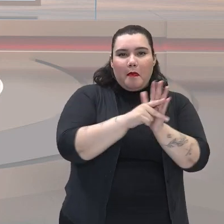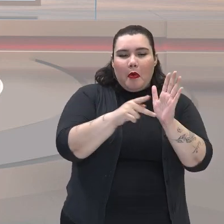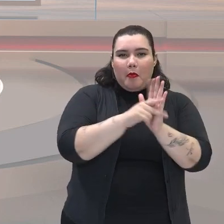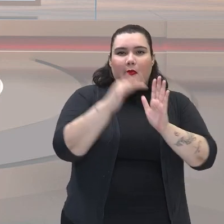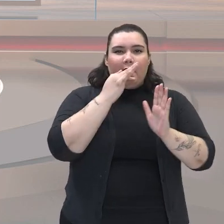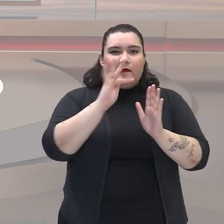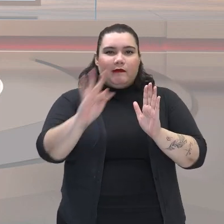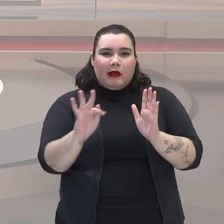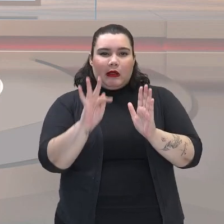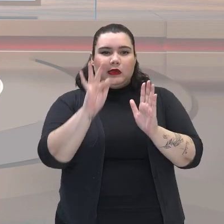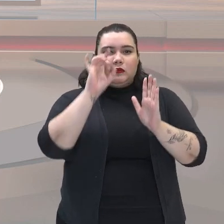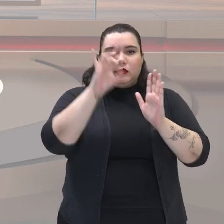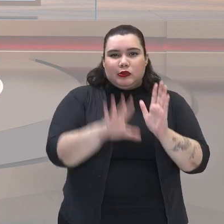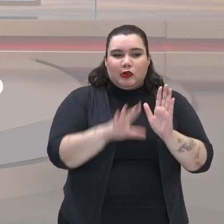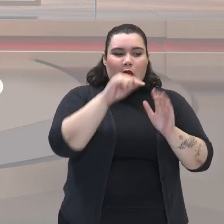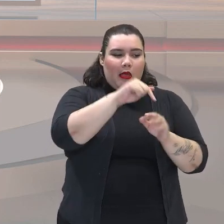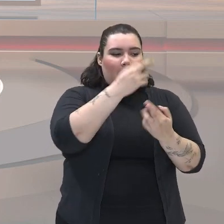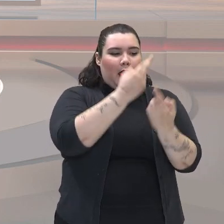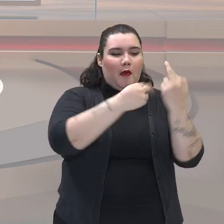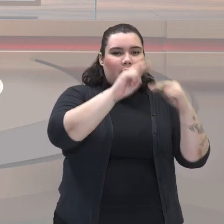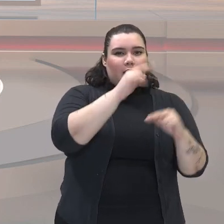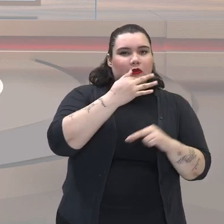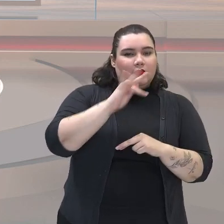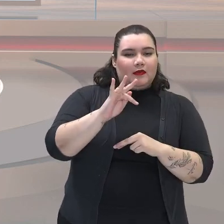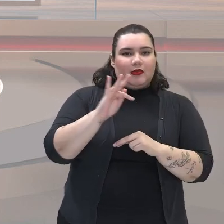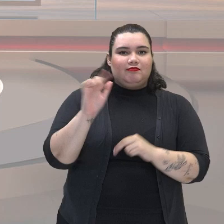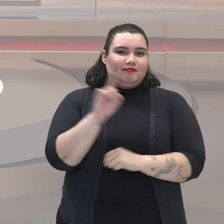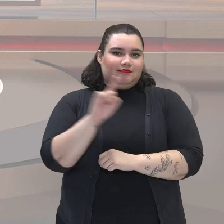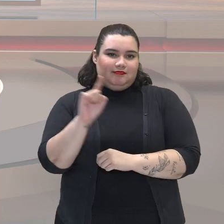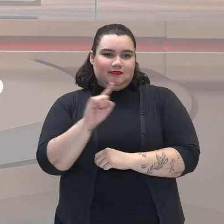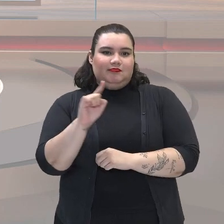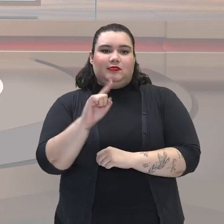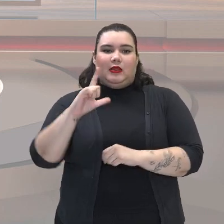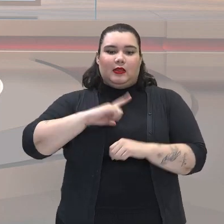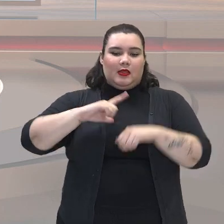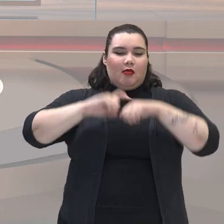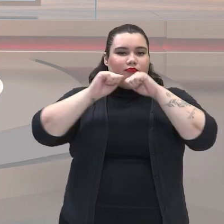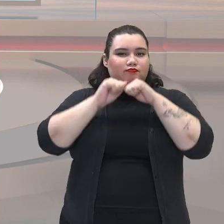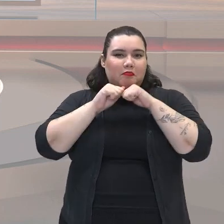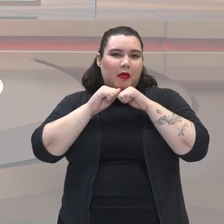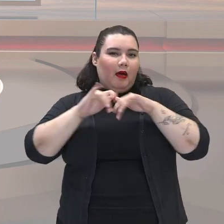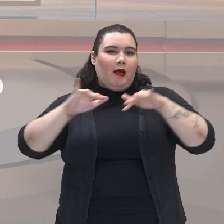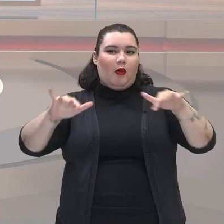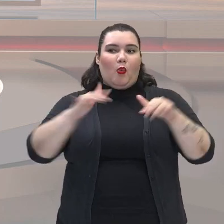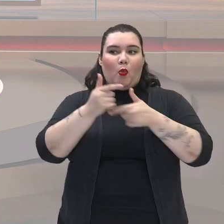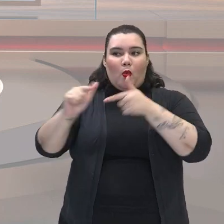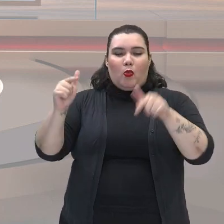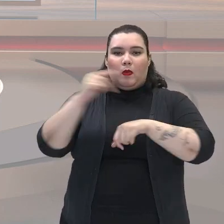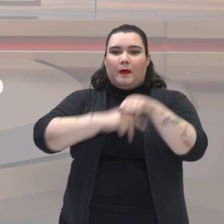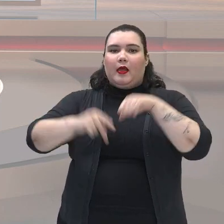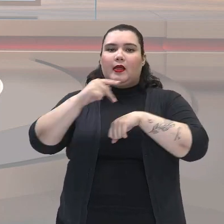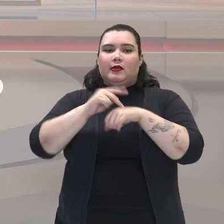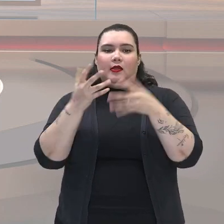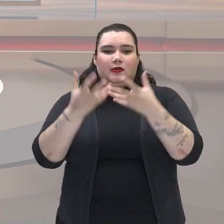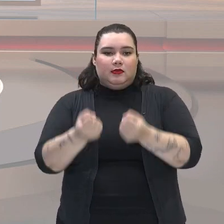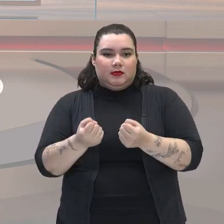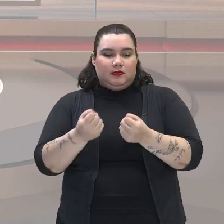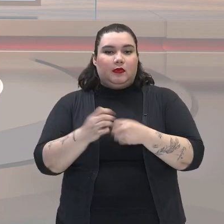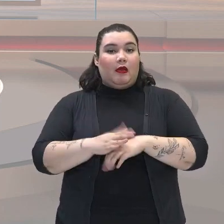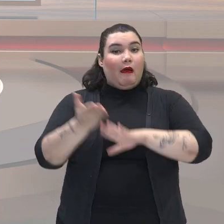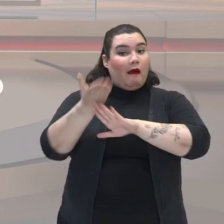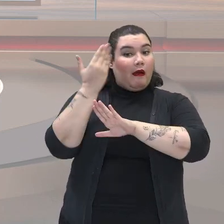fica restrito à Revolução Francesa, não é? Ela vai reverberar em vários outros locais, como, por exemplo, antes